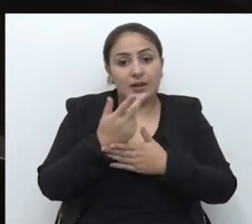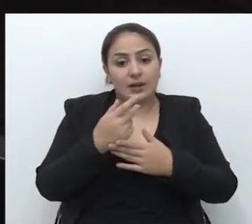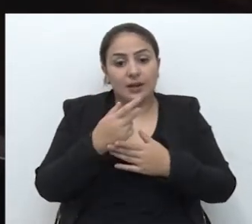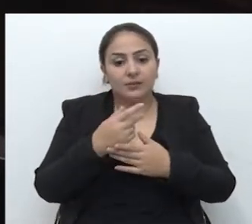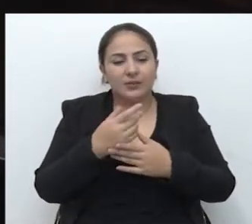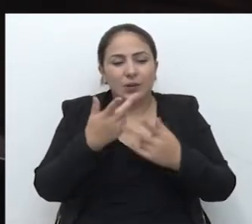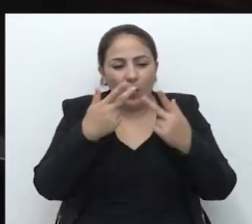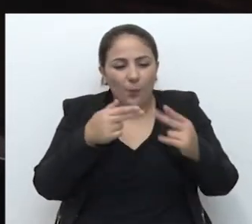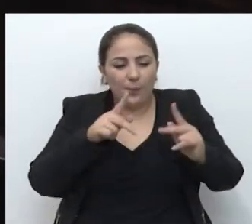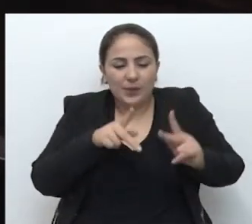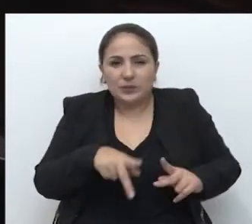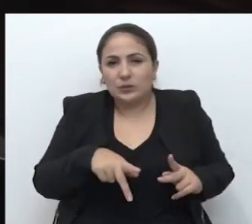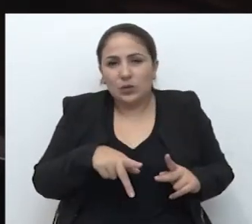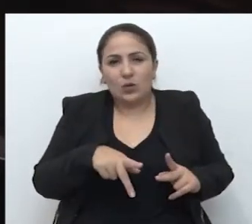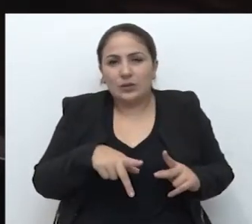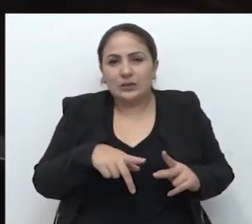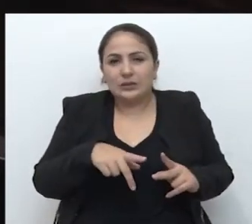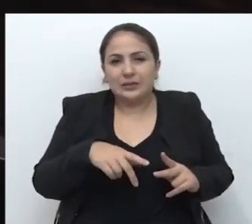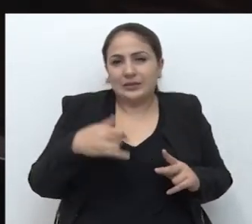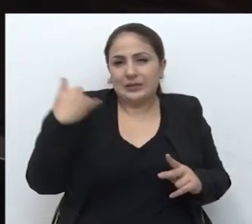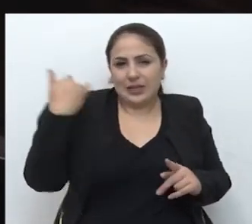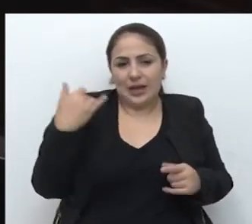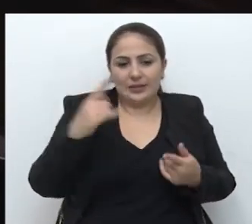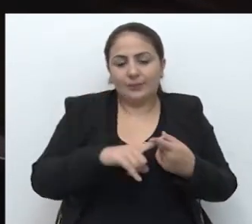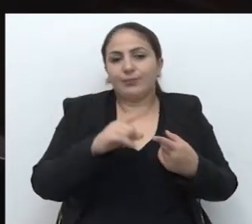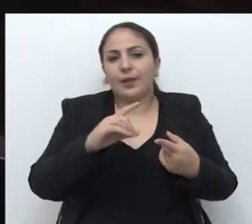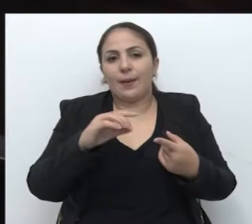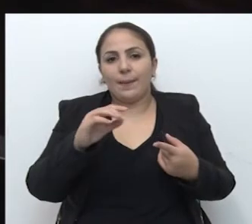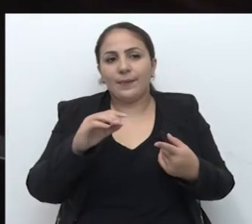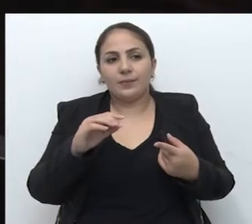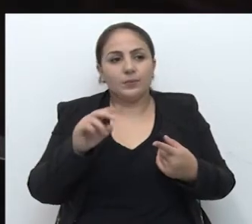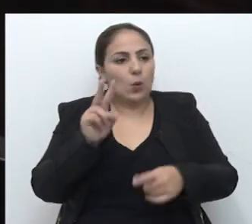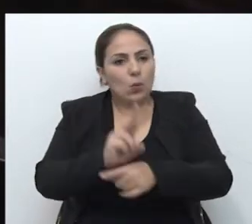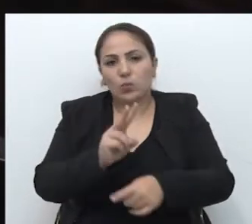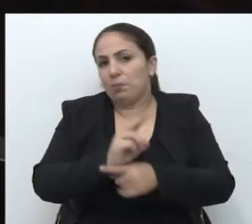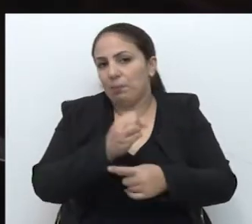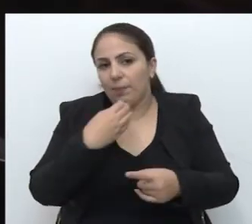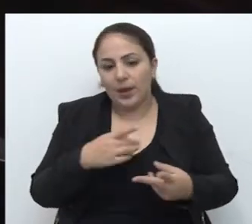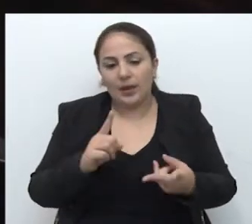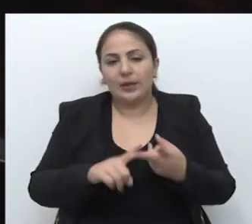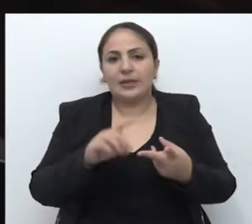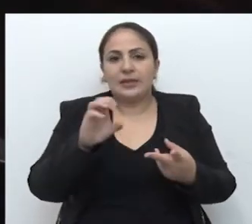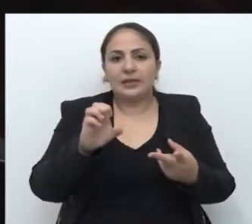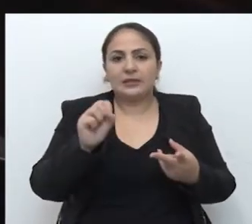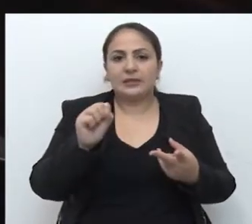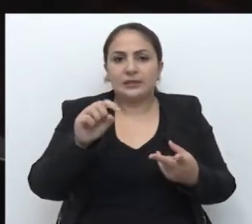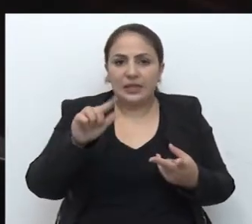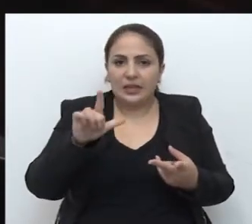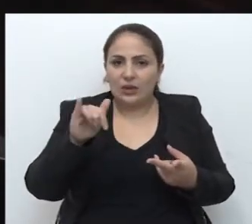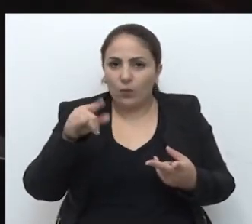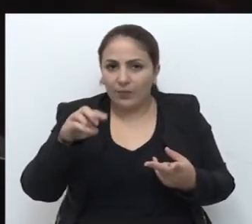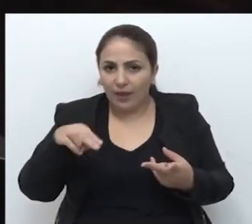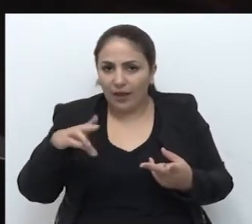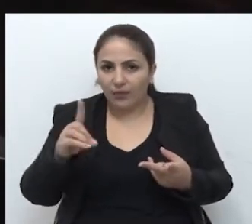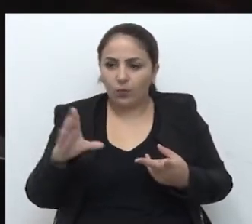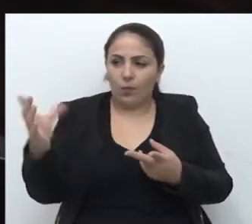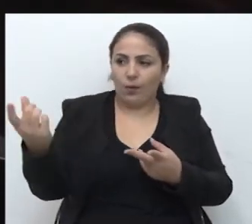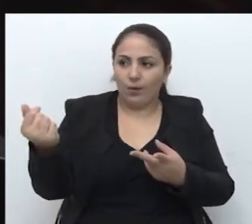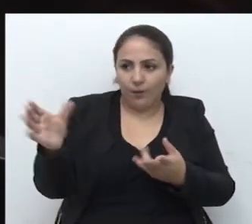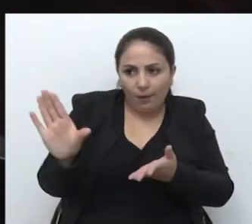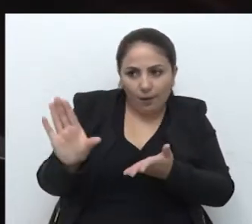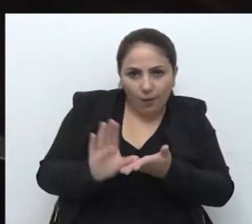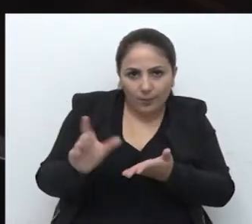de idade. São eles os maus tratos e os crimes patrimoniais, o estelionato, a apropriação